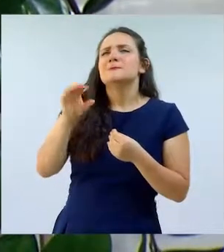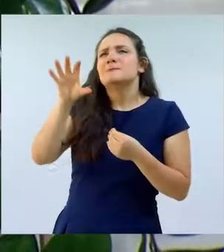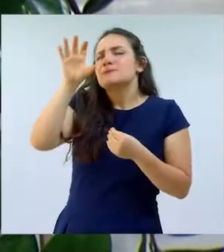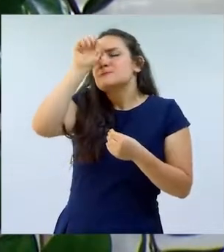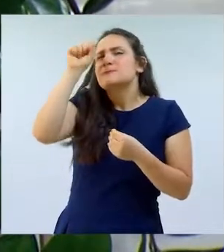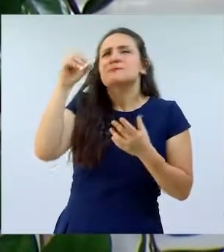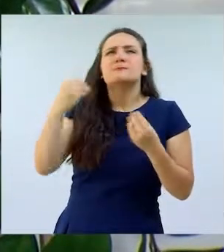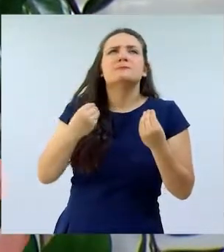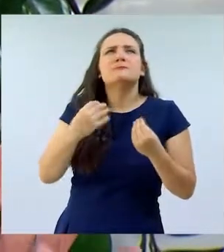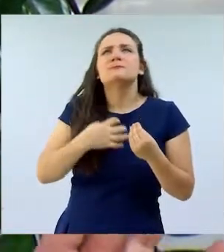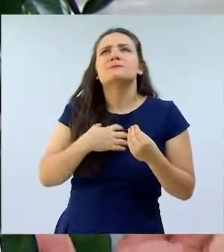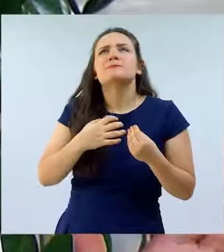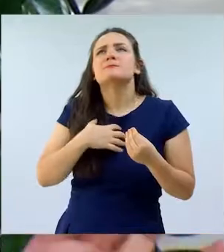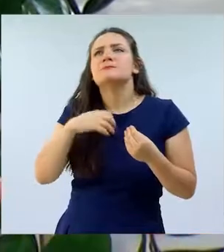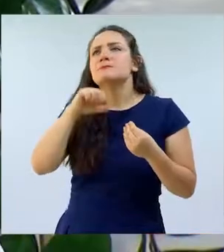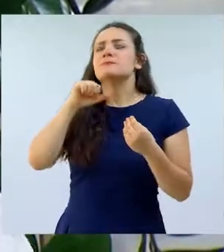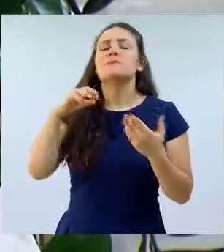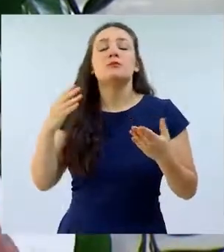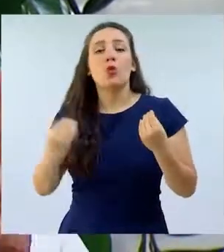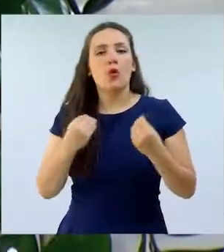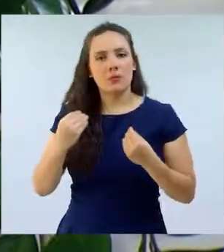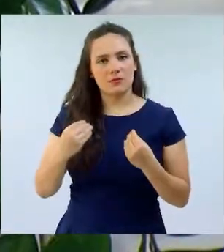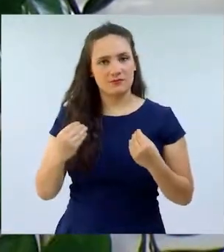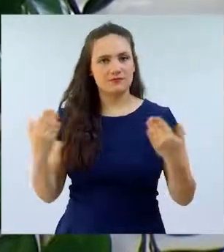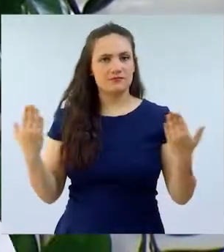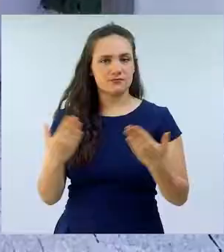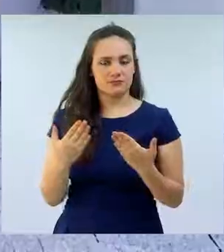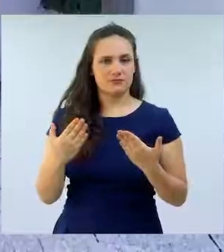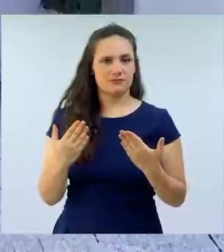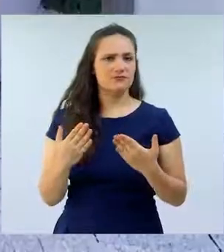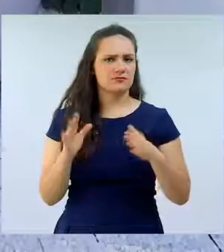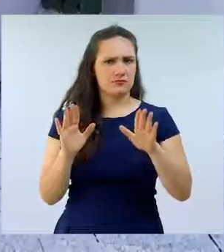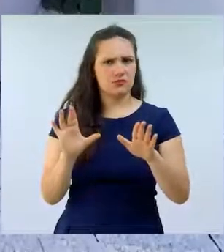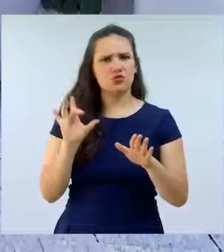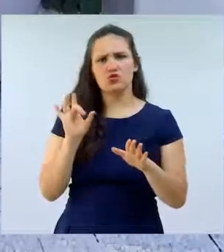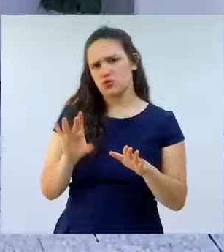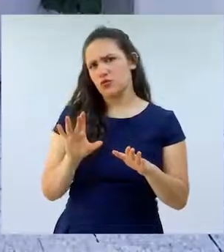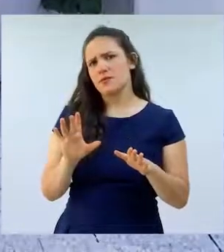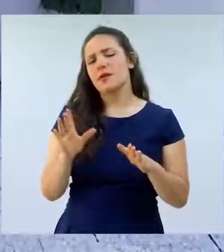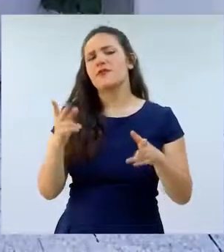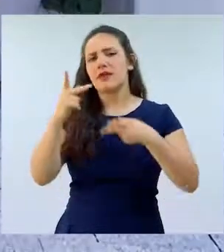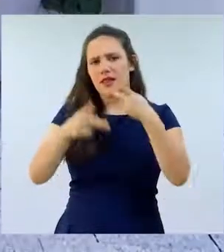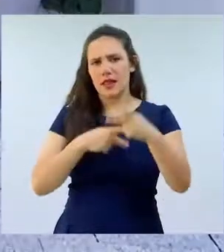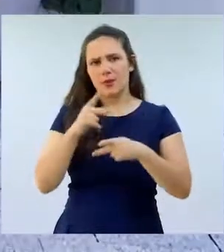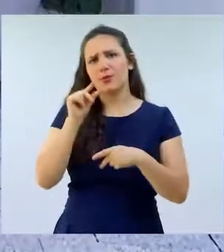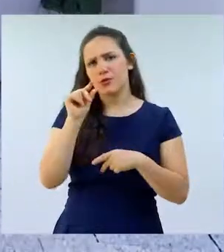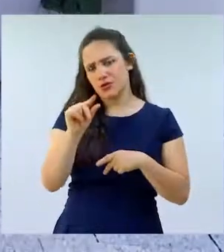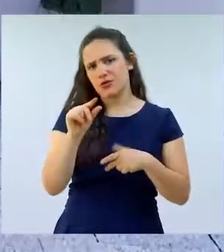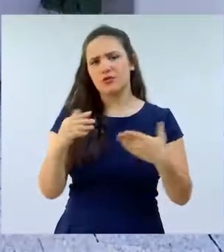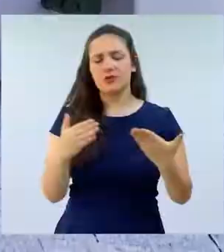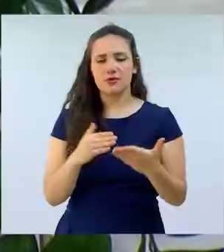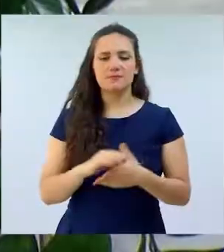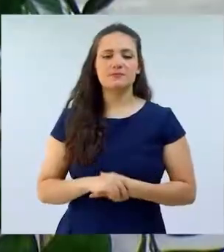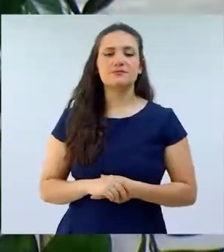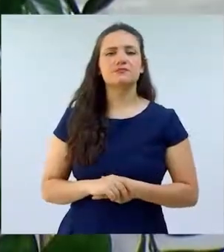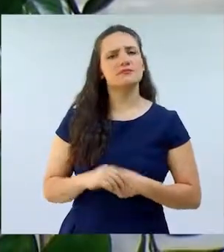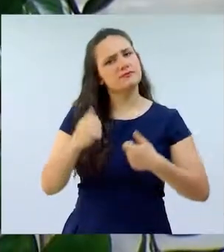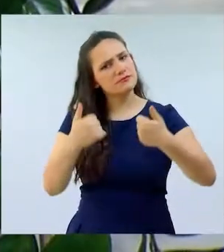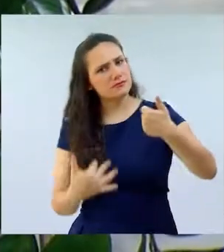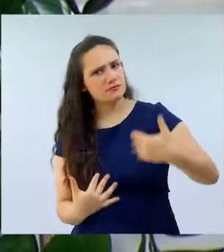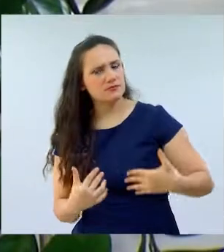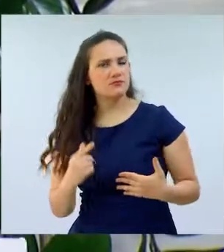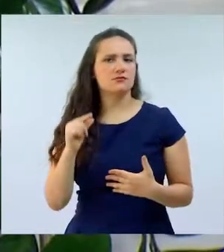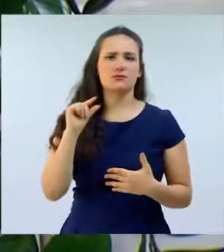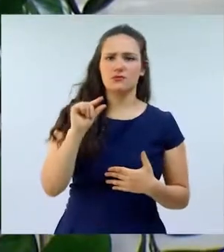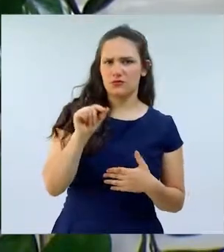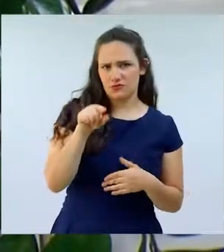que ele mais se identifica, enfim, vamos dar uma geral mesmo. Mas, Cleir, vamos, só para quem está nos acompanhando, não perder o fio da meada, contar um pouco